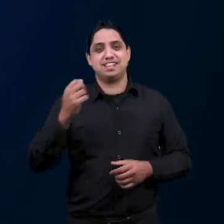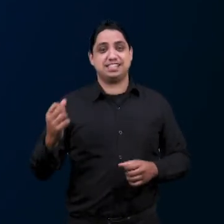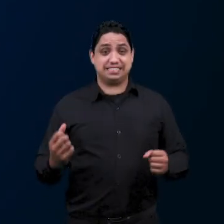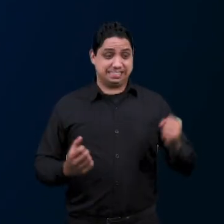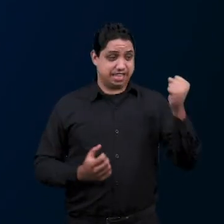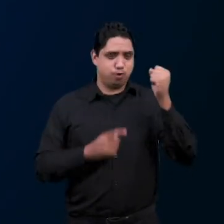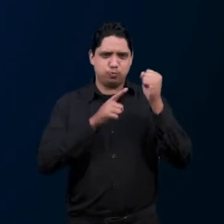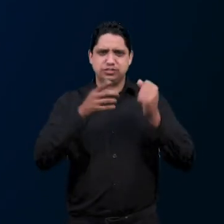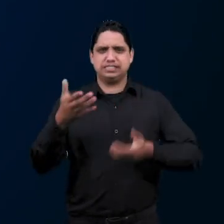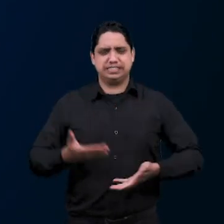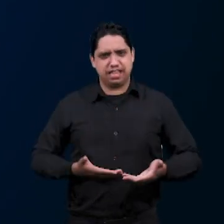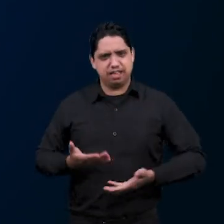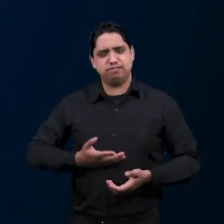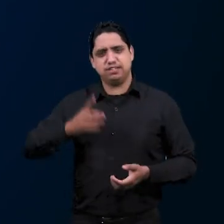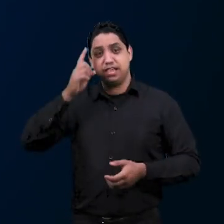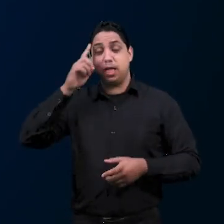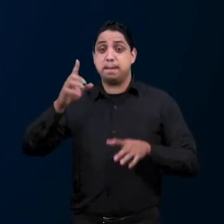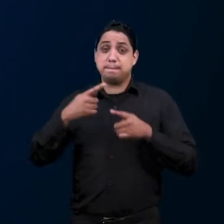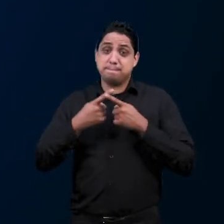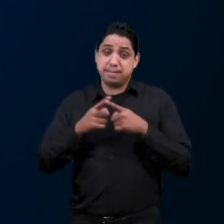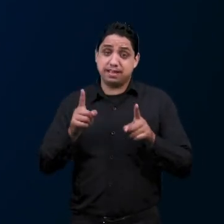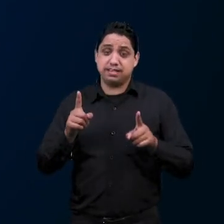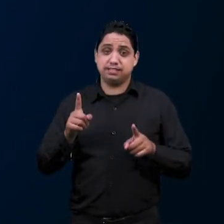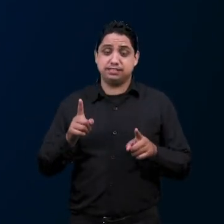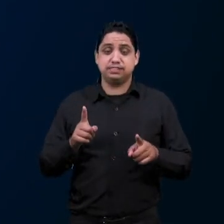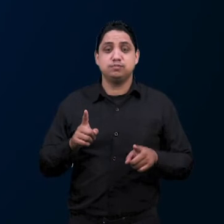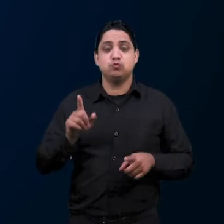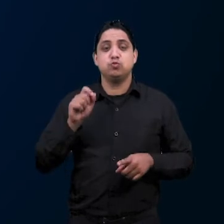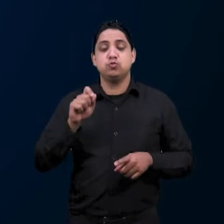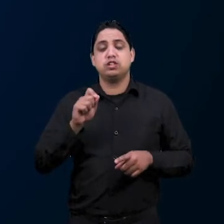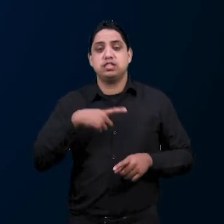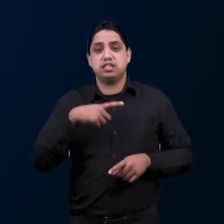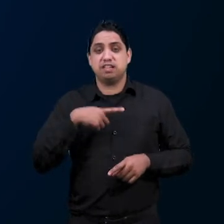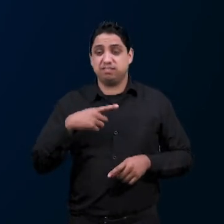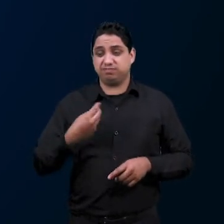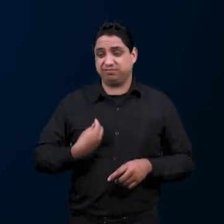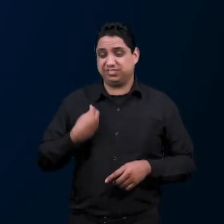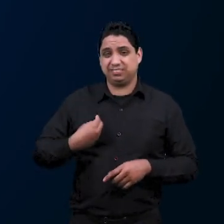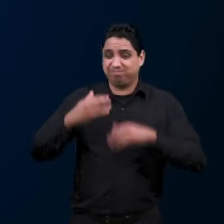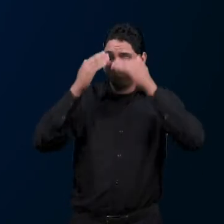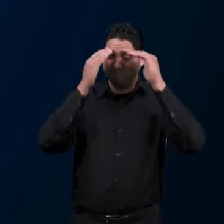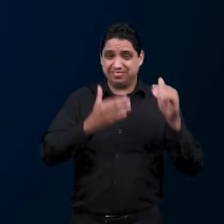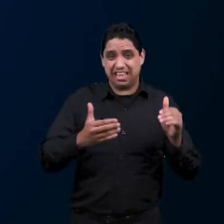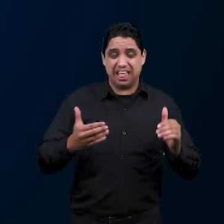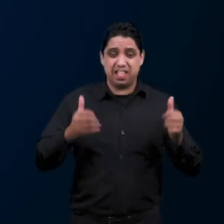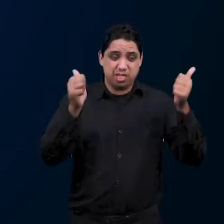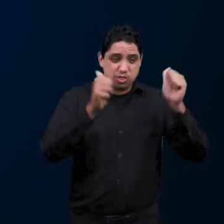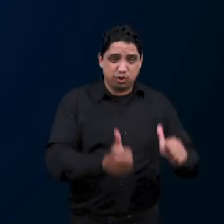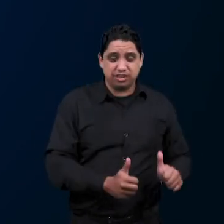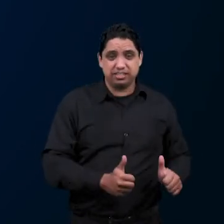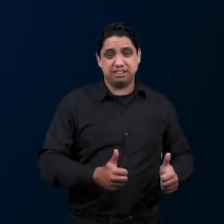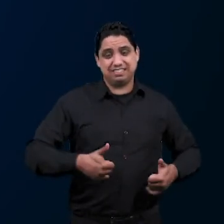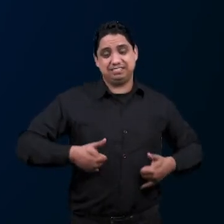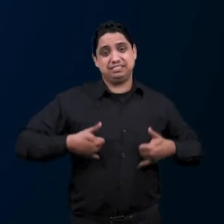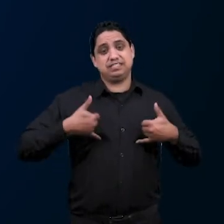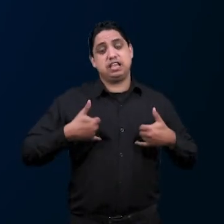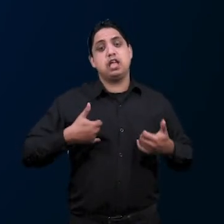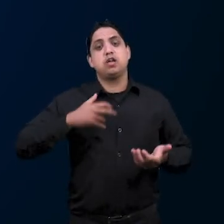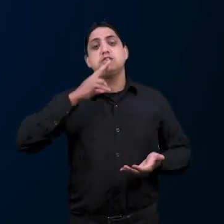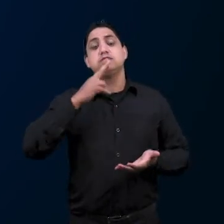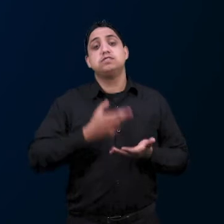Senhor, mas escolheu uma vida de desobediência, de idolatria, de vaidade. E o resultado